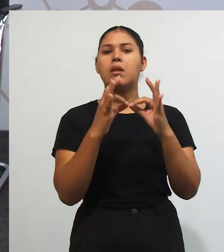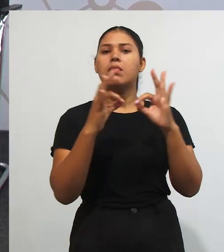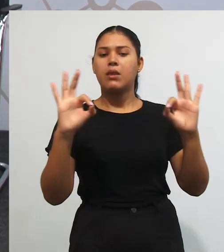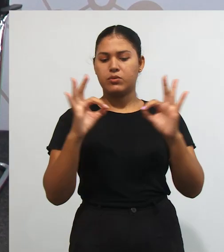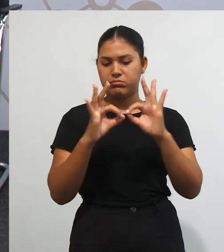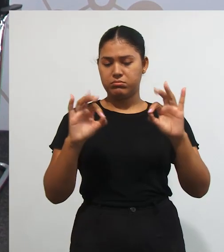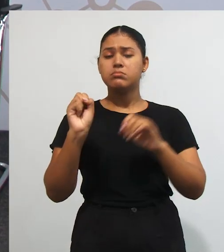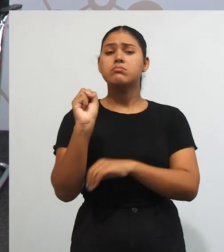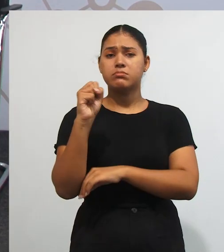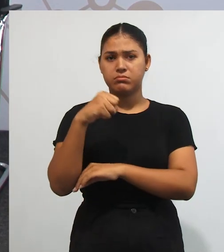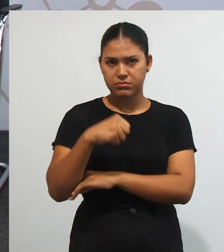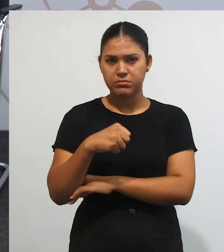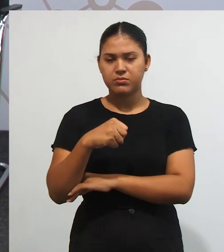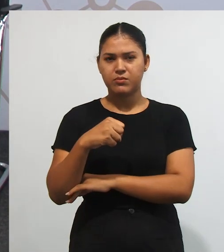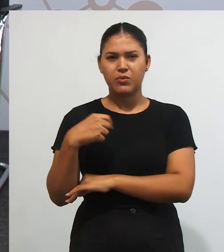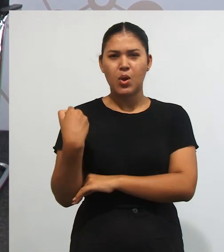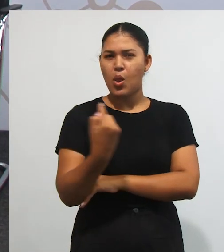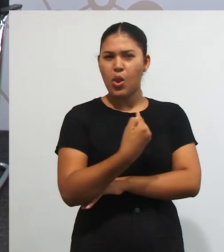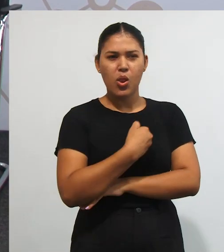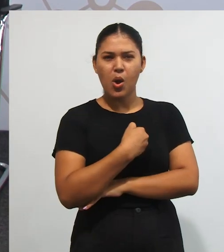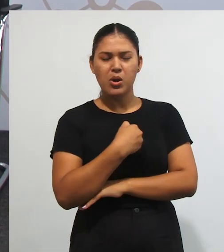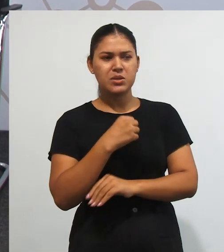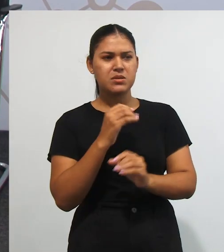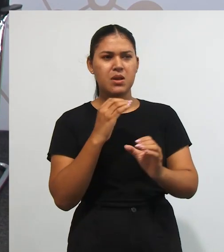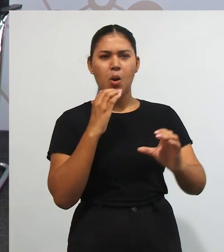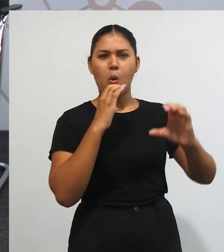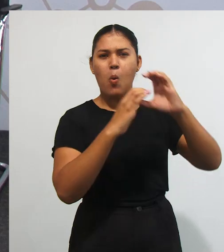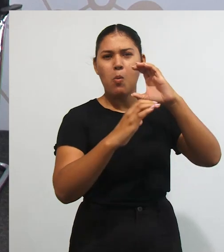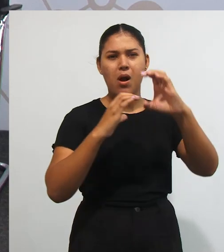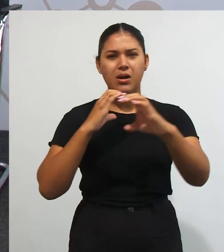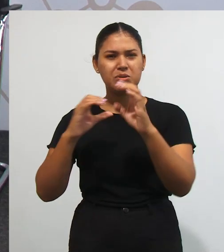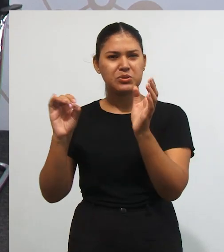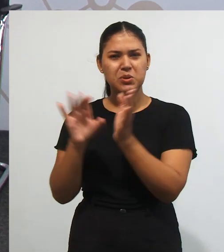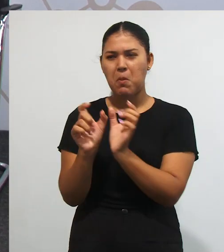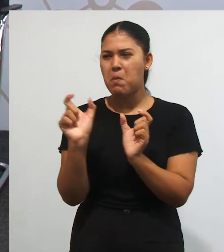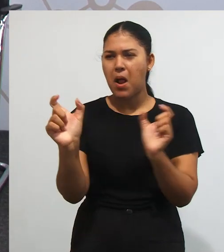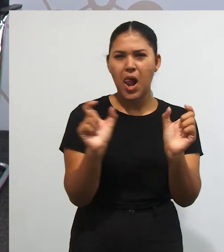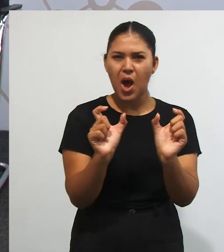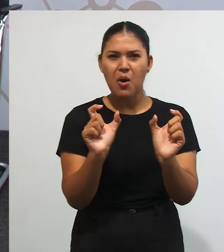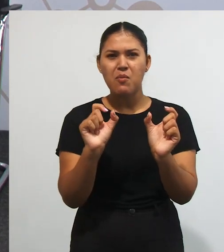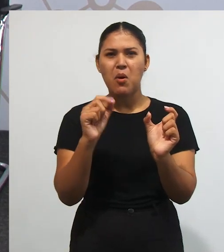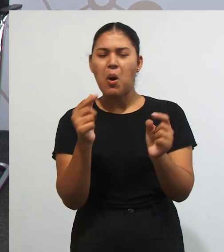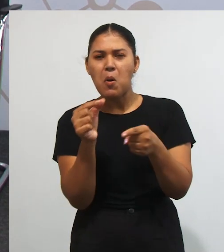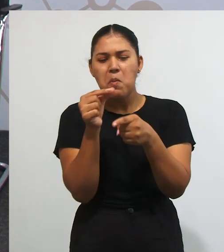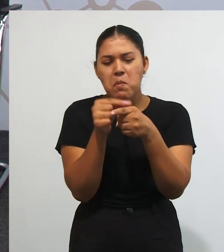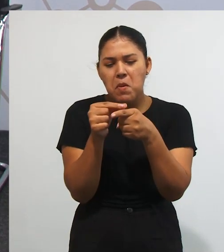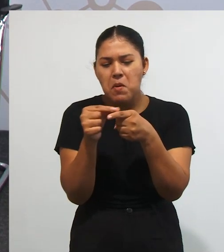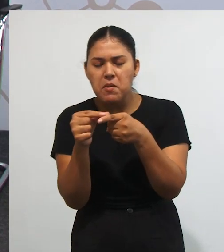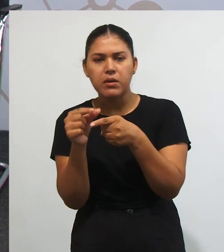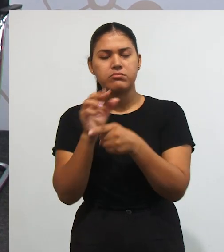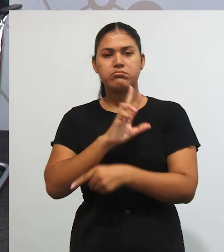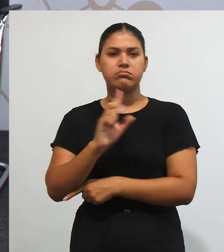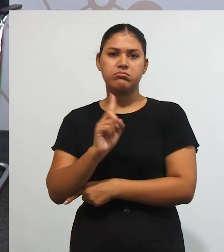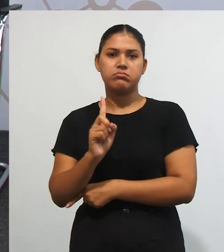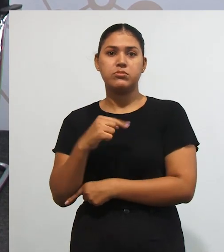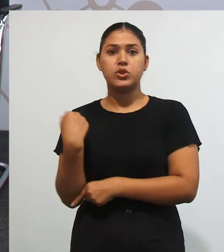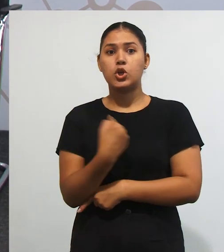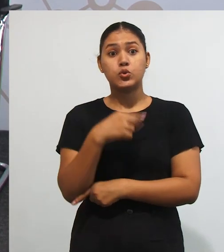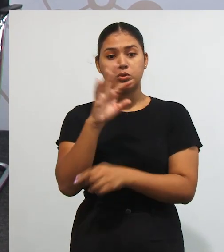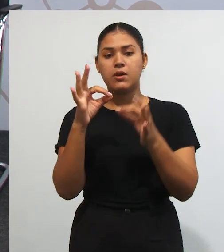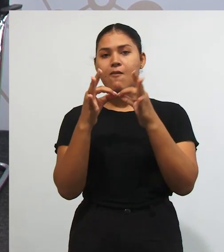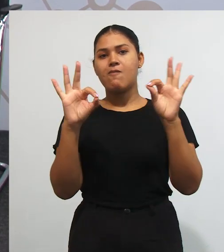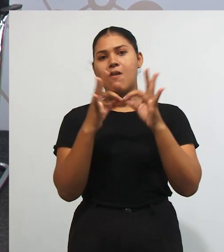não nos comunicamos, né, por palavras isoladas, muito menos por sílabas ou letras, e sim por enunciados